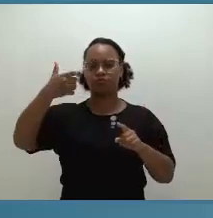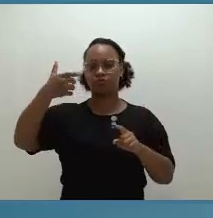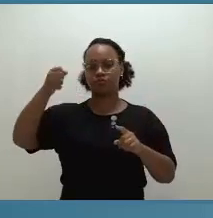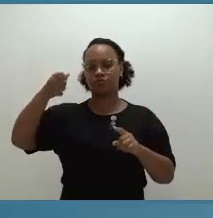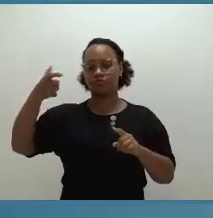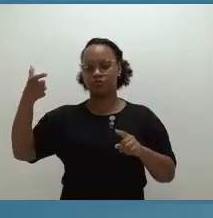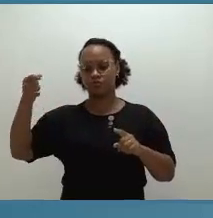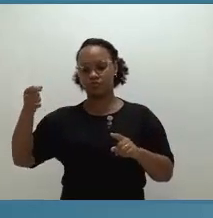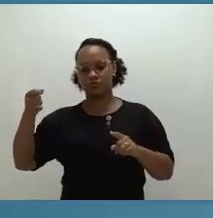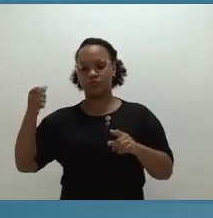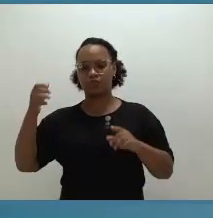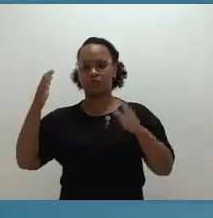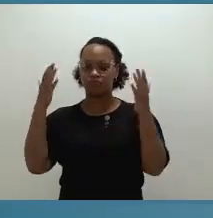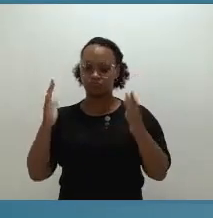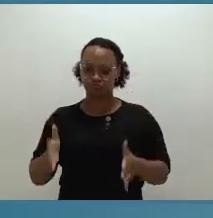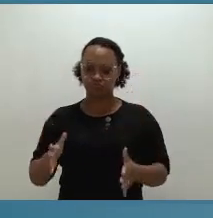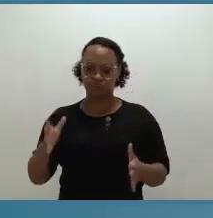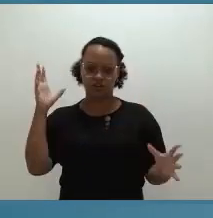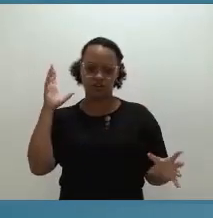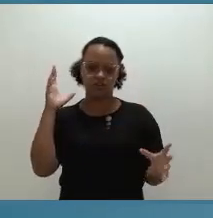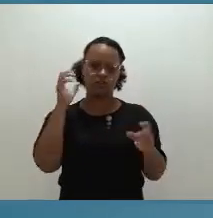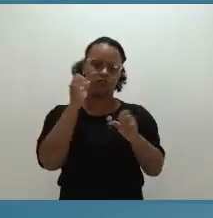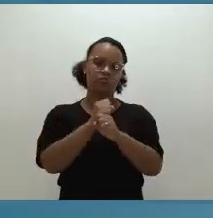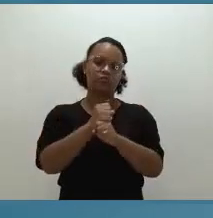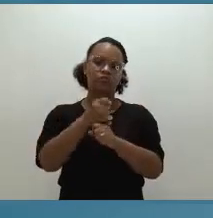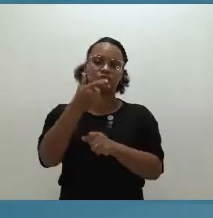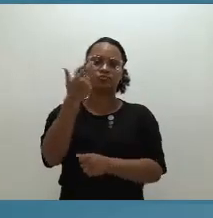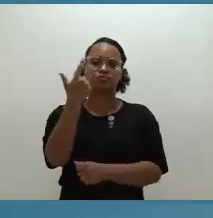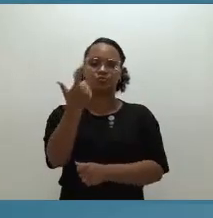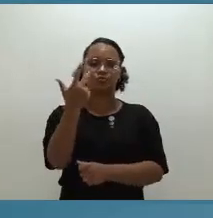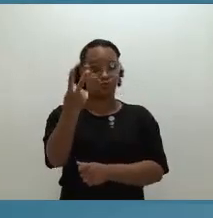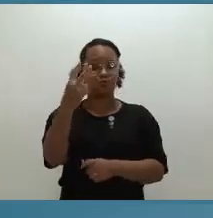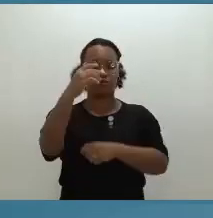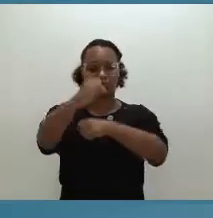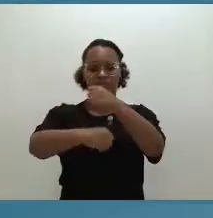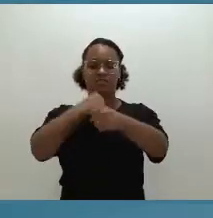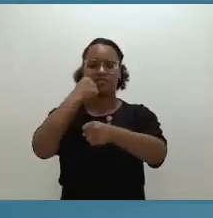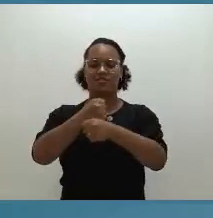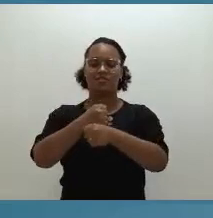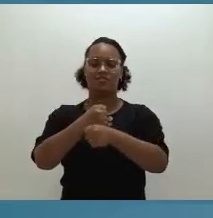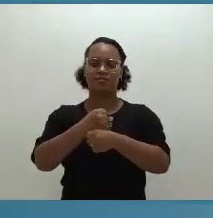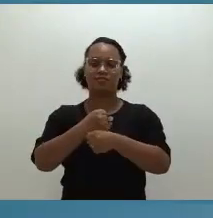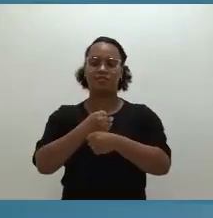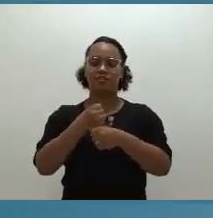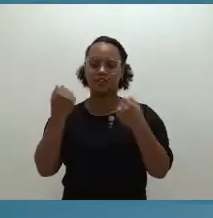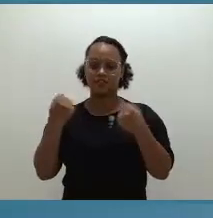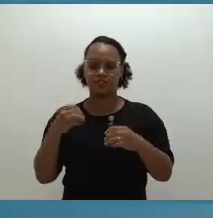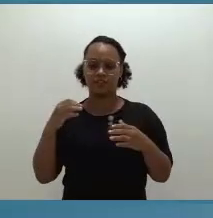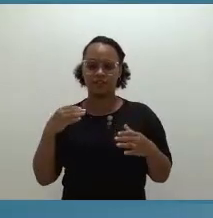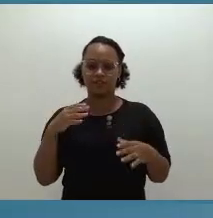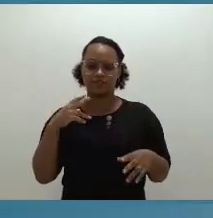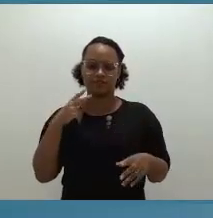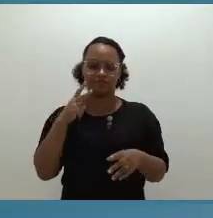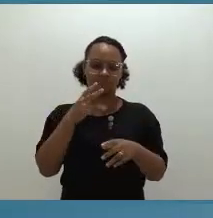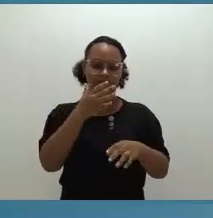cargos a prover deste concurso e já...